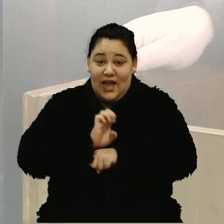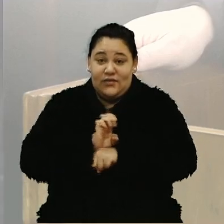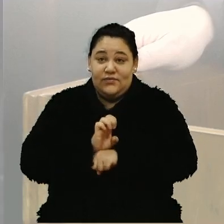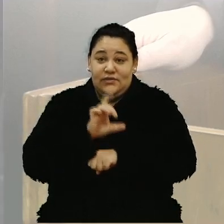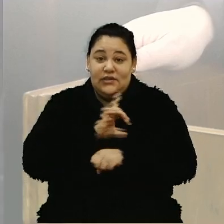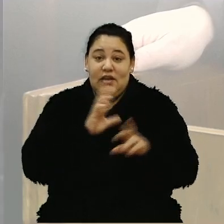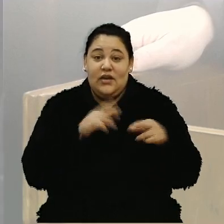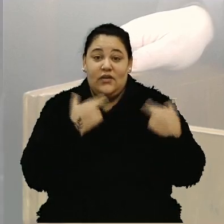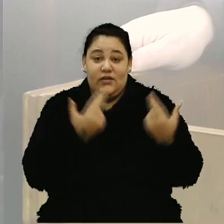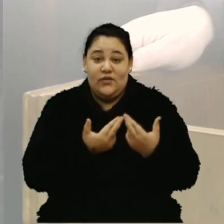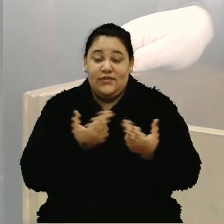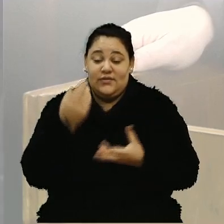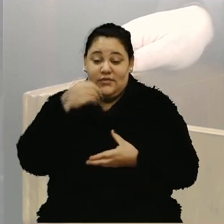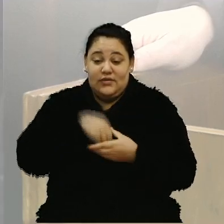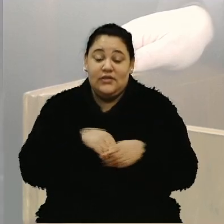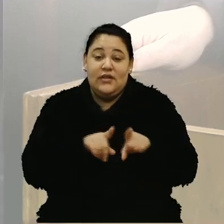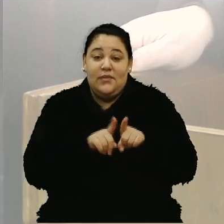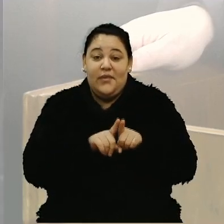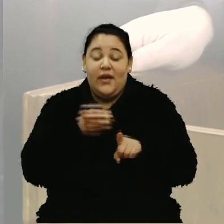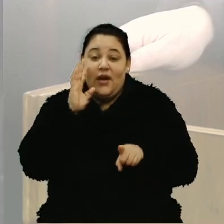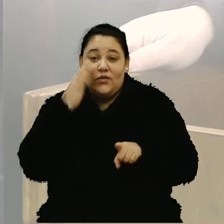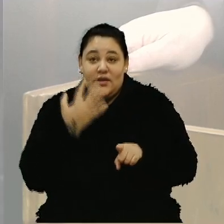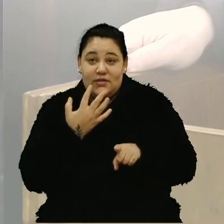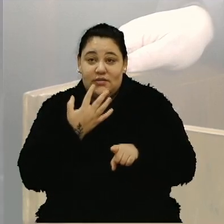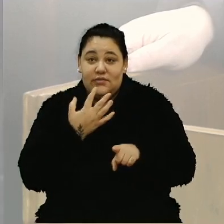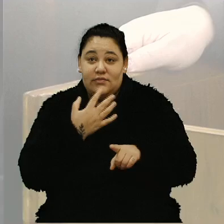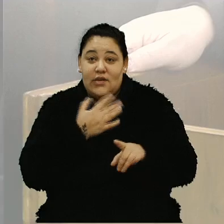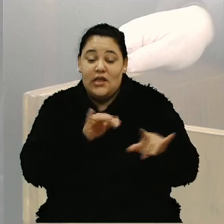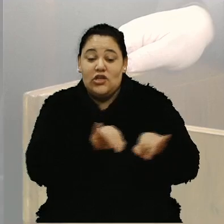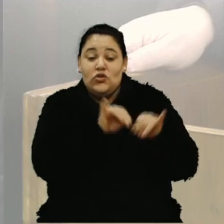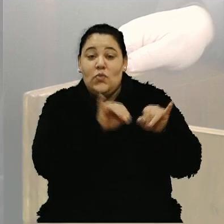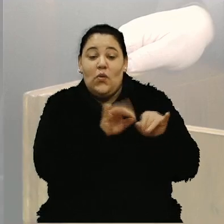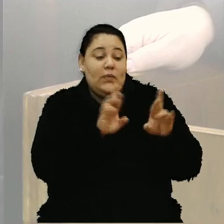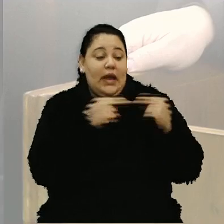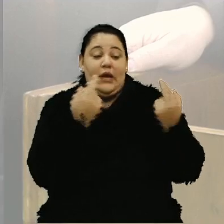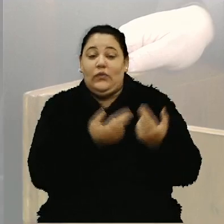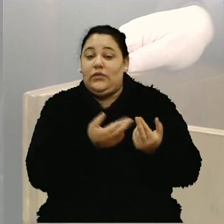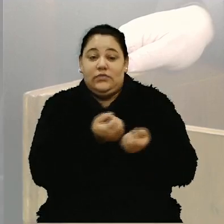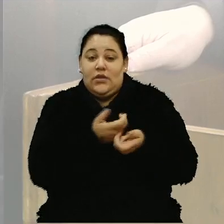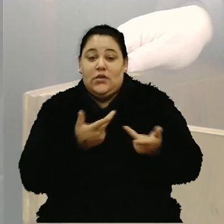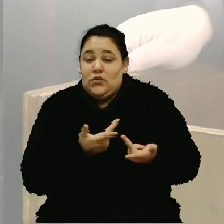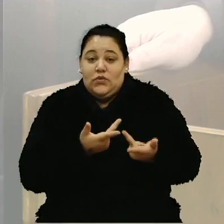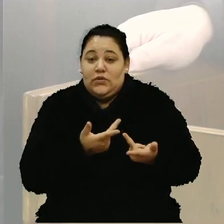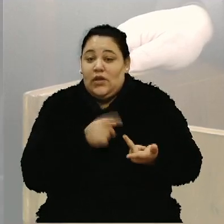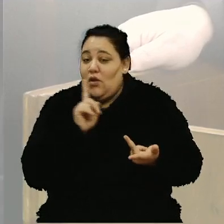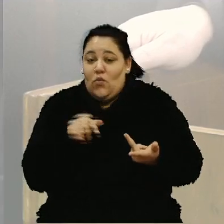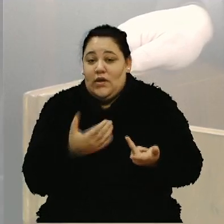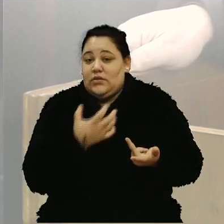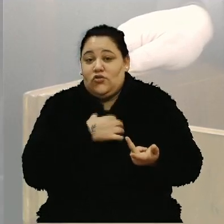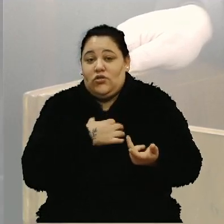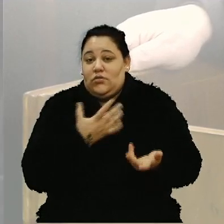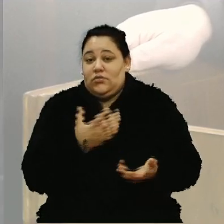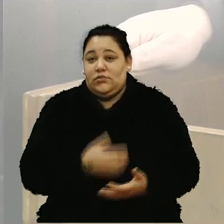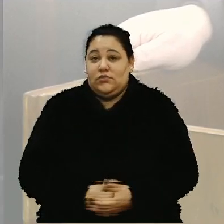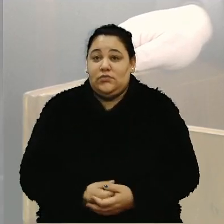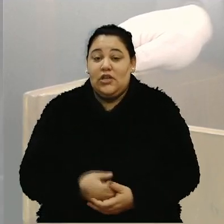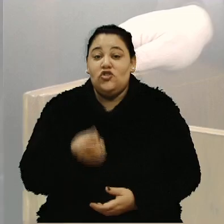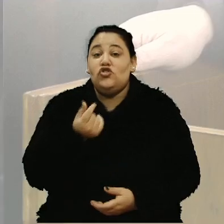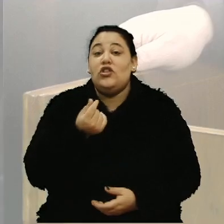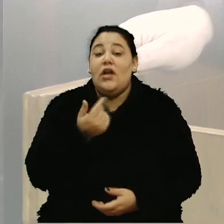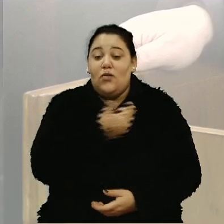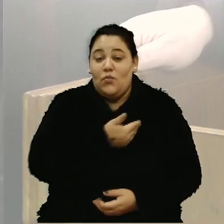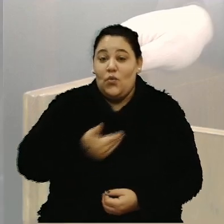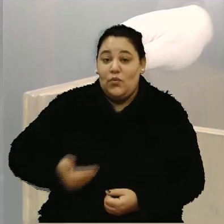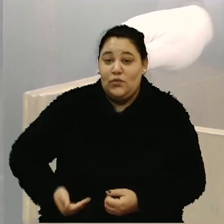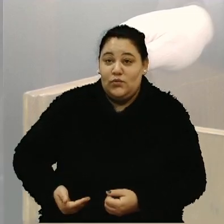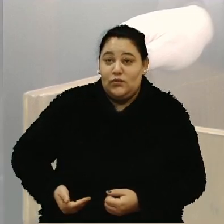reuniões aqui dentro acontecem, então temos de bobo aqui indo para a reunião de frente e coisa, não é assim. Isso que é dinheiro público a cada dia